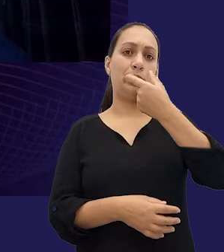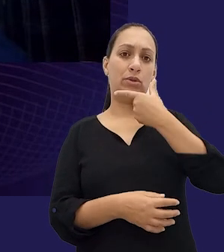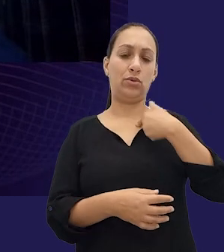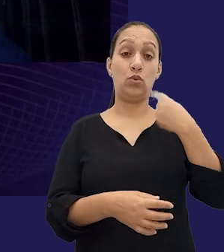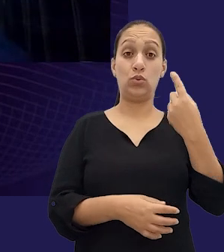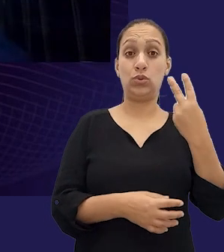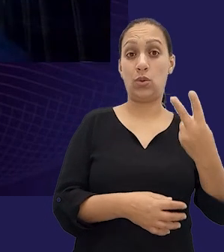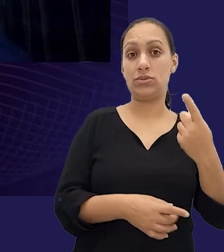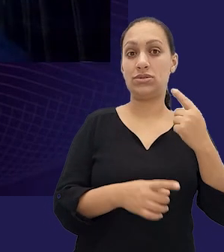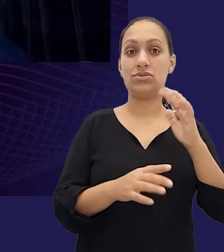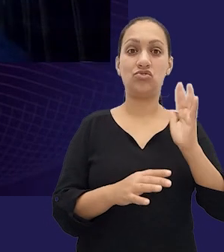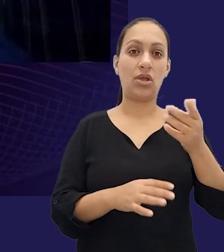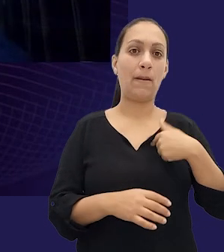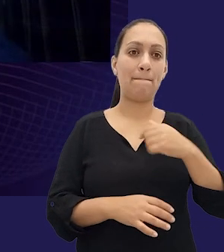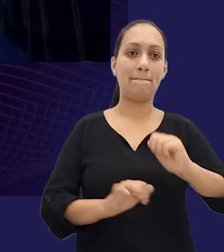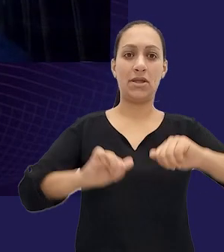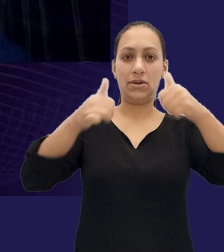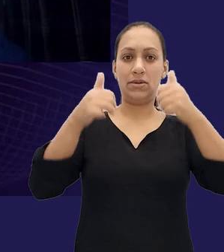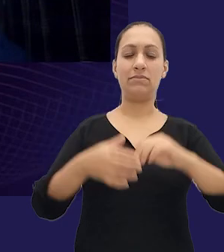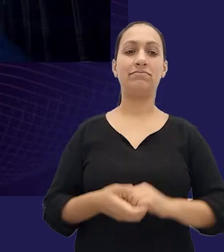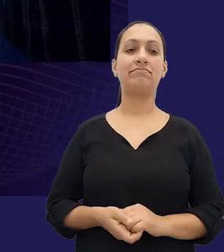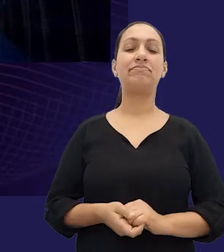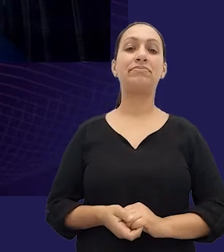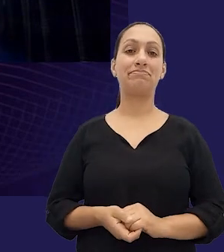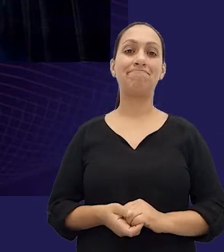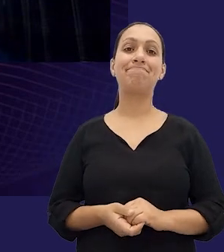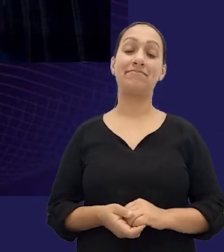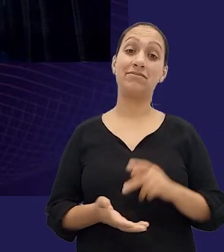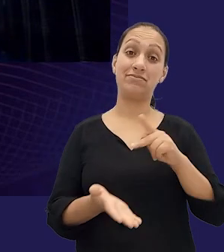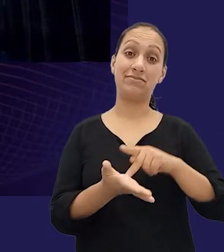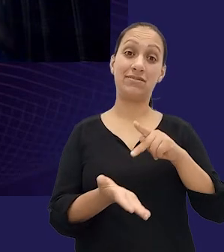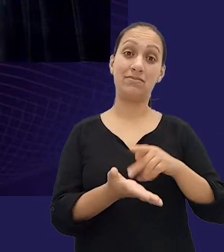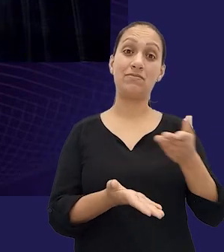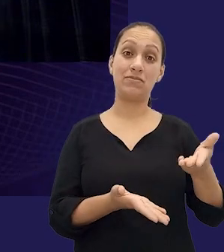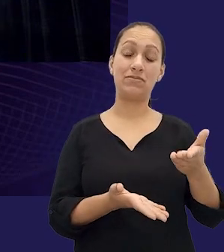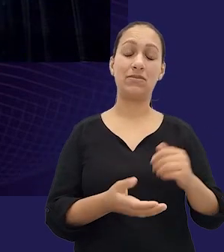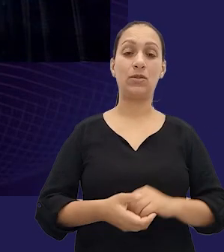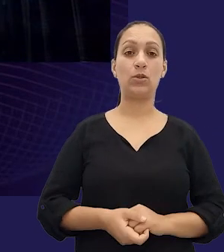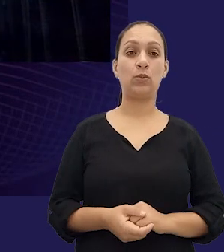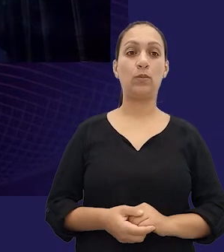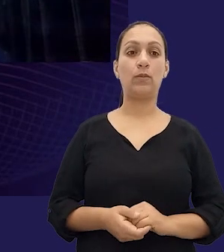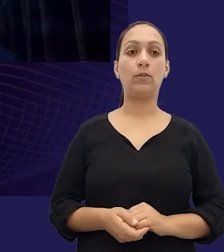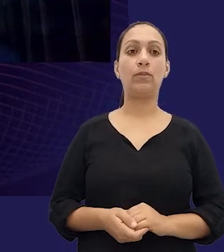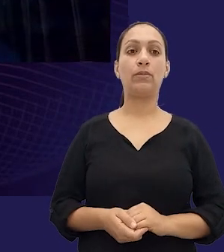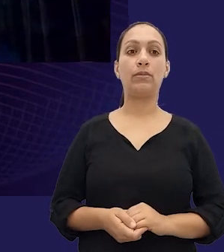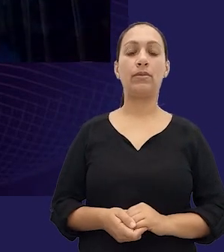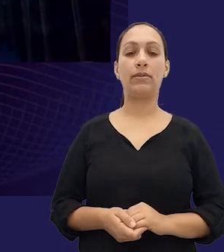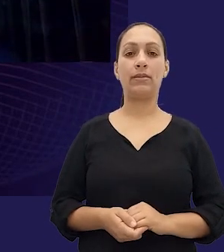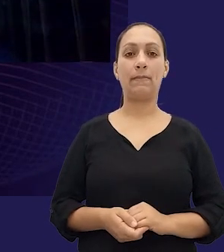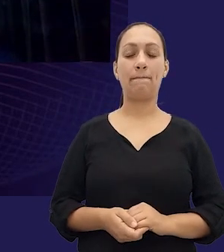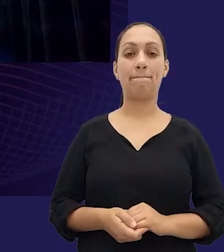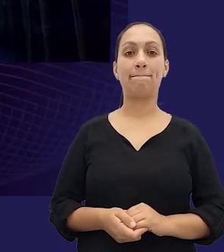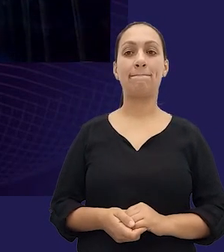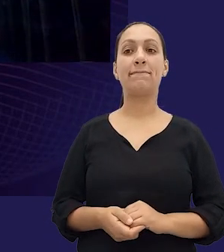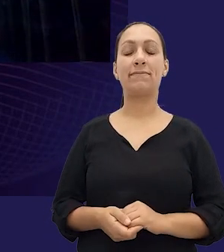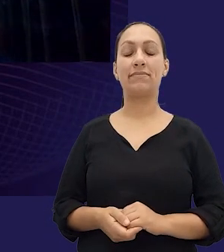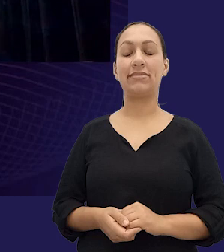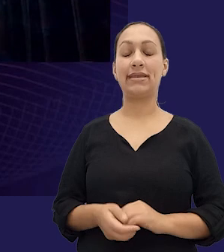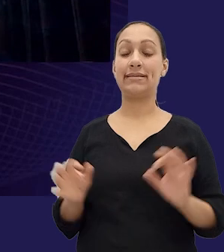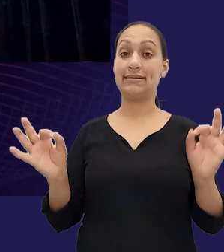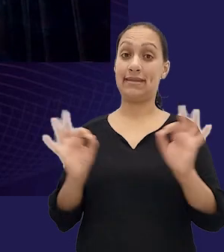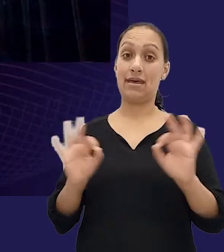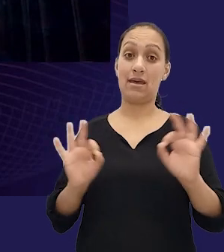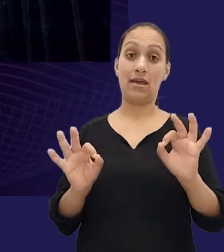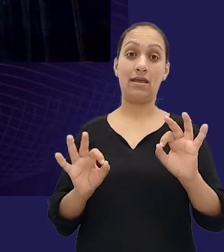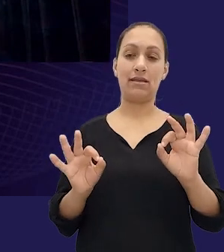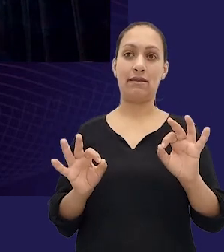melhorar. Isso aí, pior é que é. Olha, eu vou te dizer uma coisa. Ninguém é dono da verdade, tá,